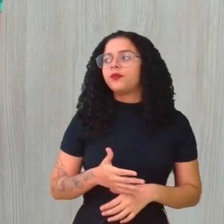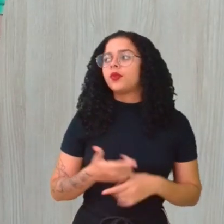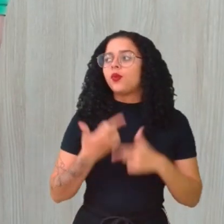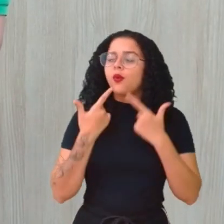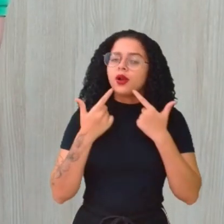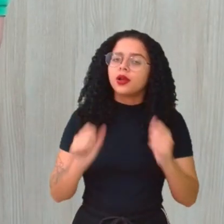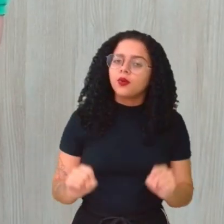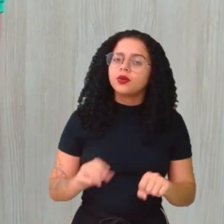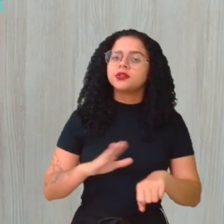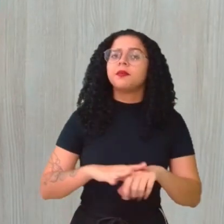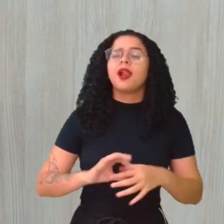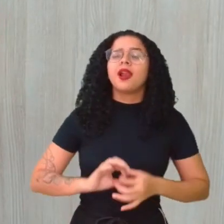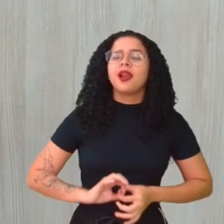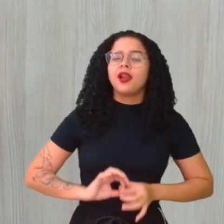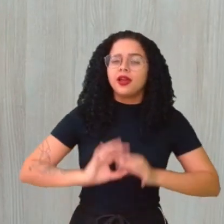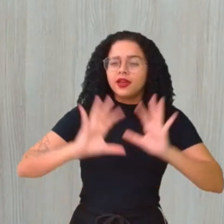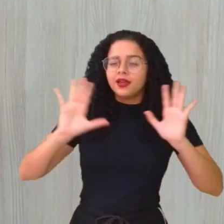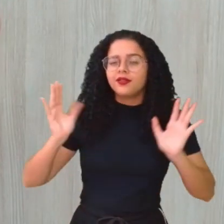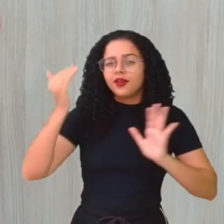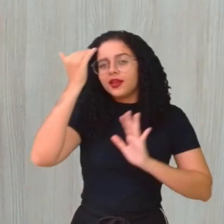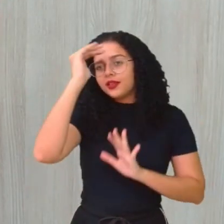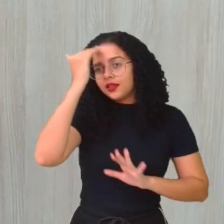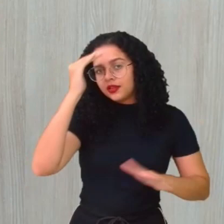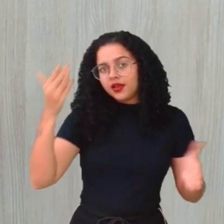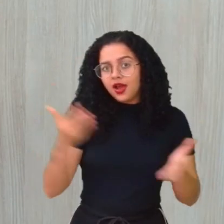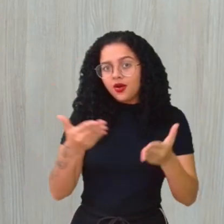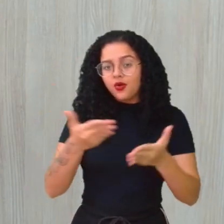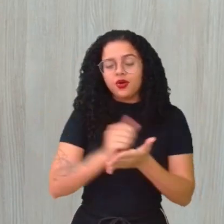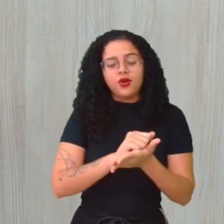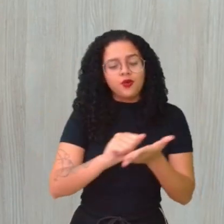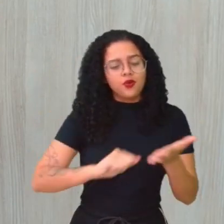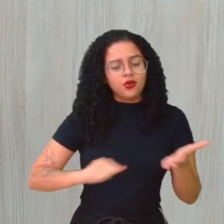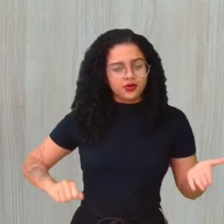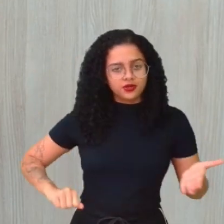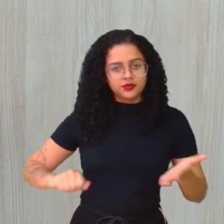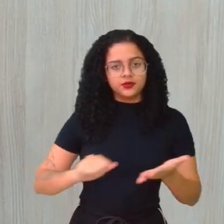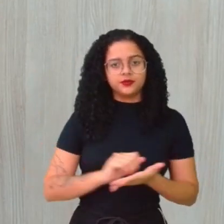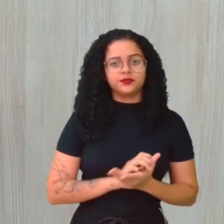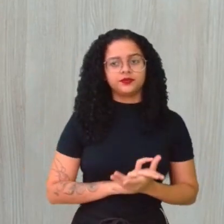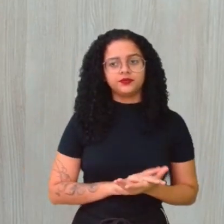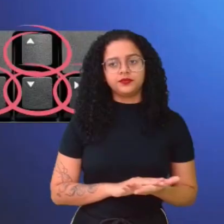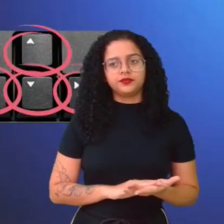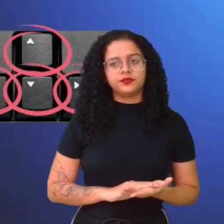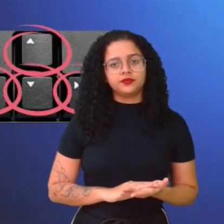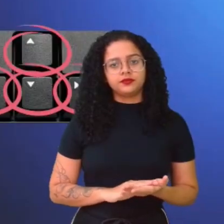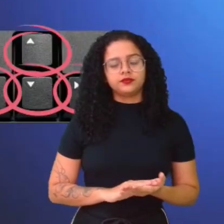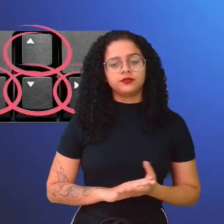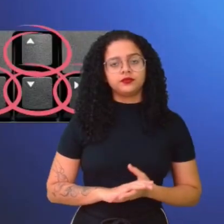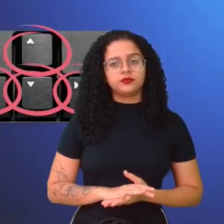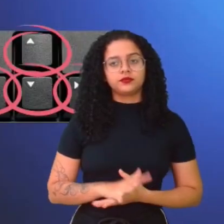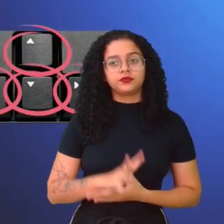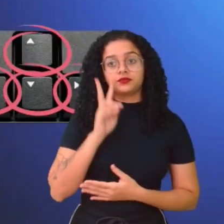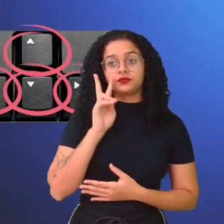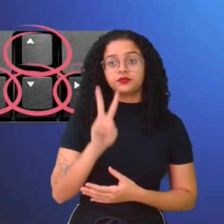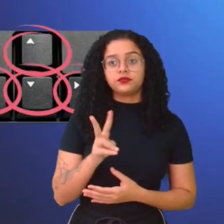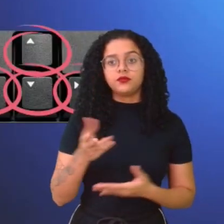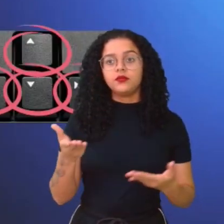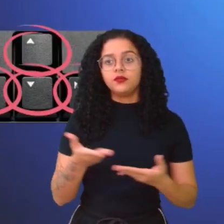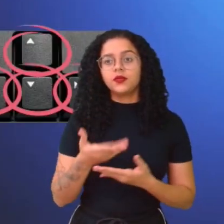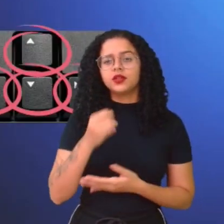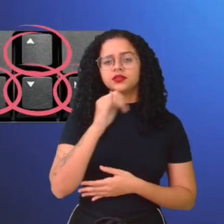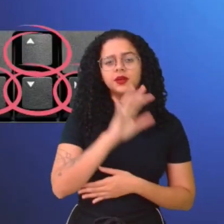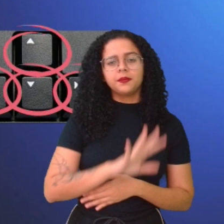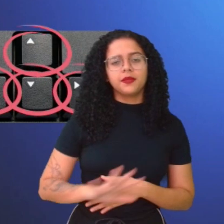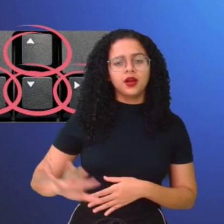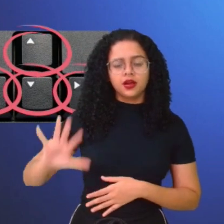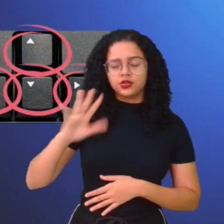mais livre. Exatamente. Para a gente entender agora o algoritmo. Isso. Então, dá uma olhadinha aí que a gente vai fazer o seguinte. Então, essa